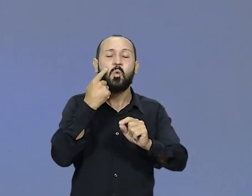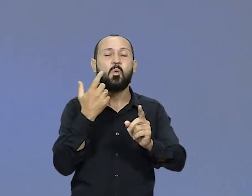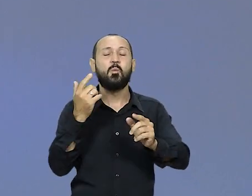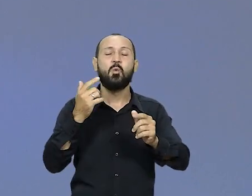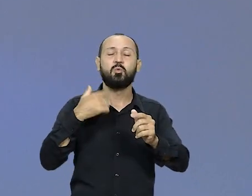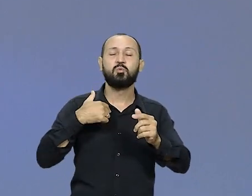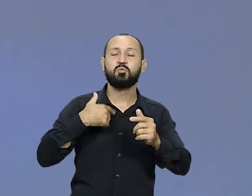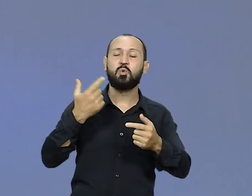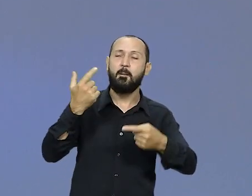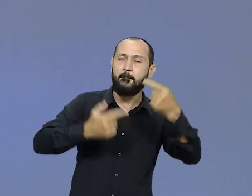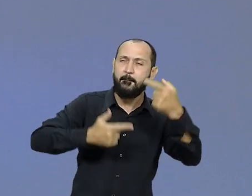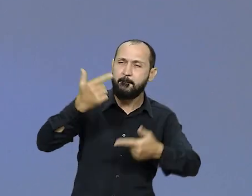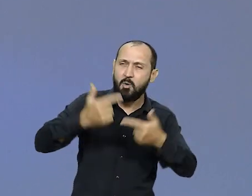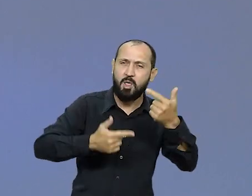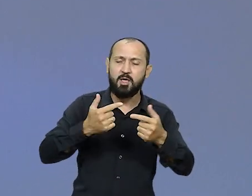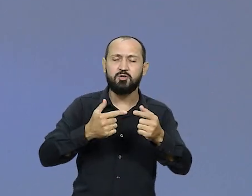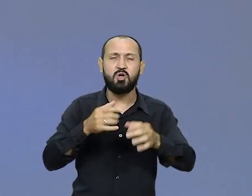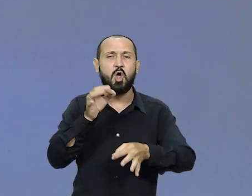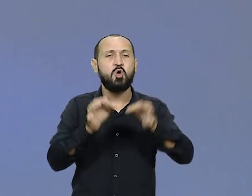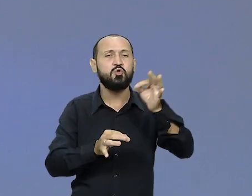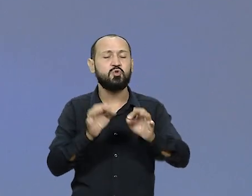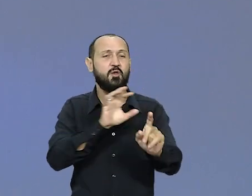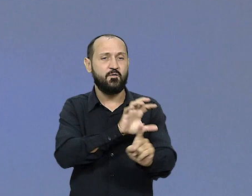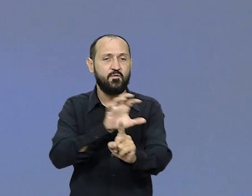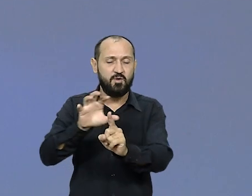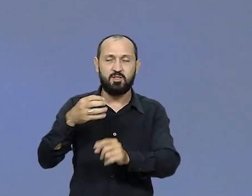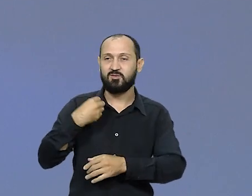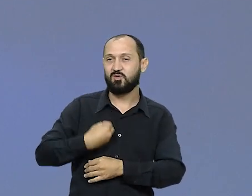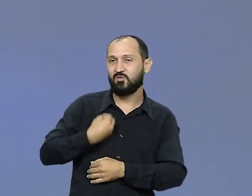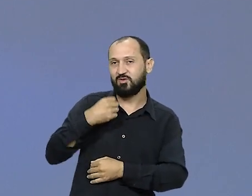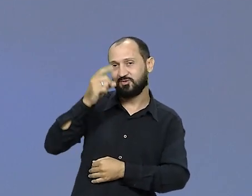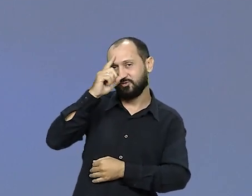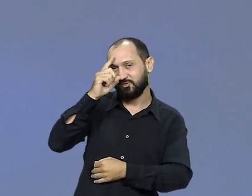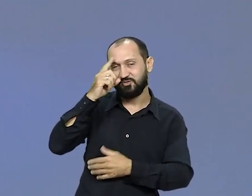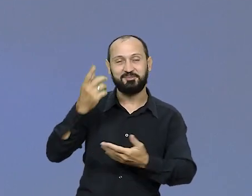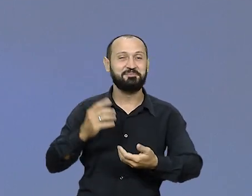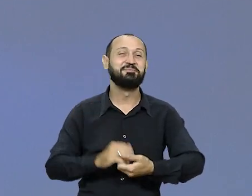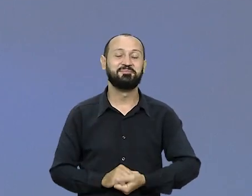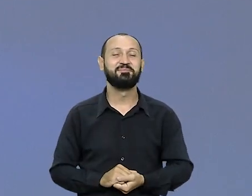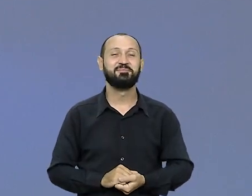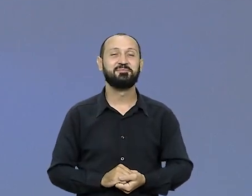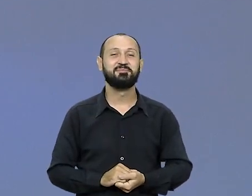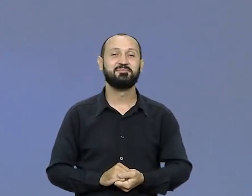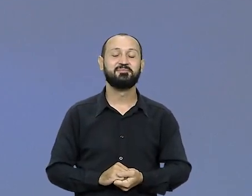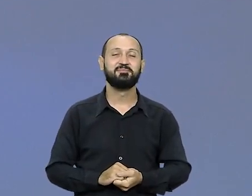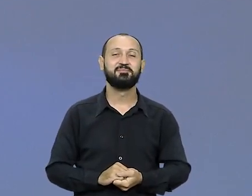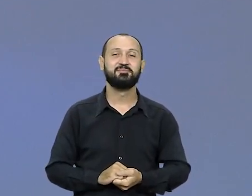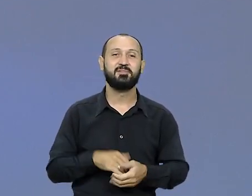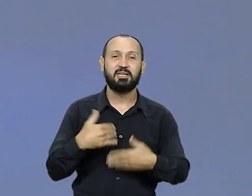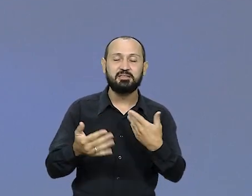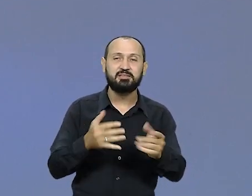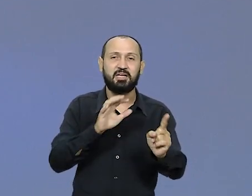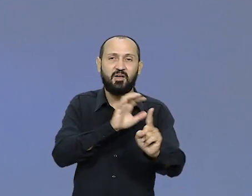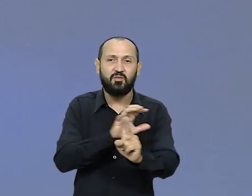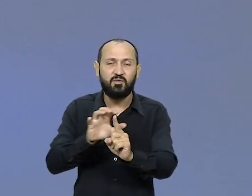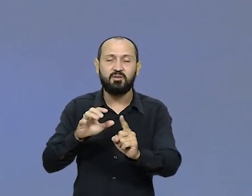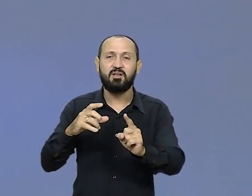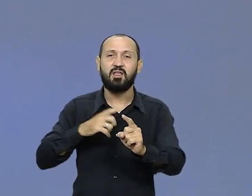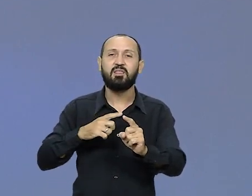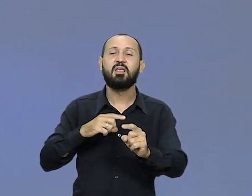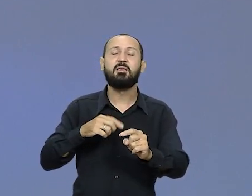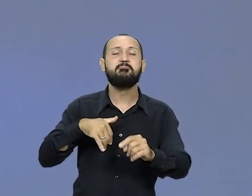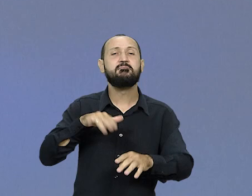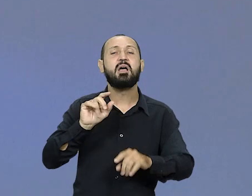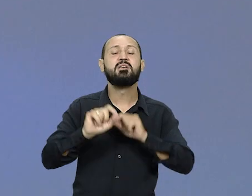reflexos que as decisões políticas e jurídicas podem exercer na nossa vida cotidiana. Essas influências,